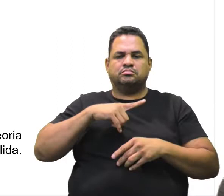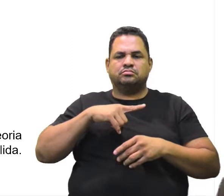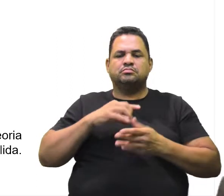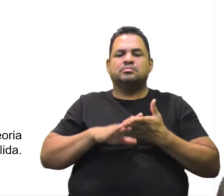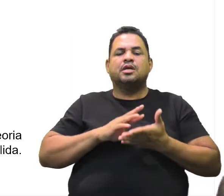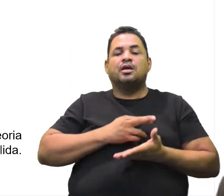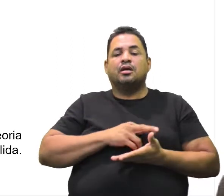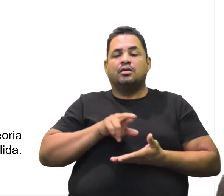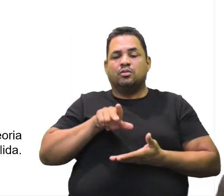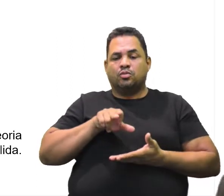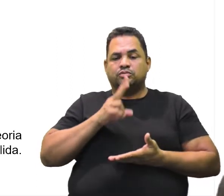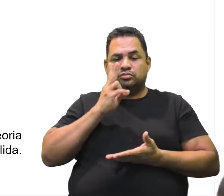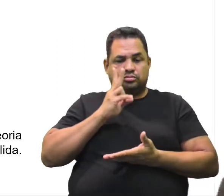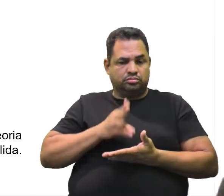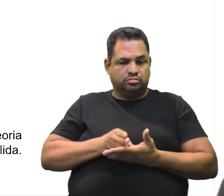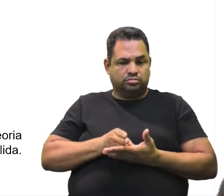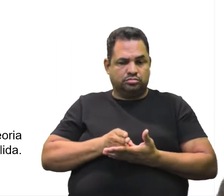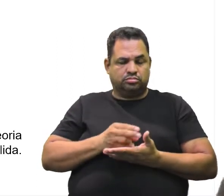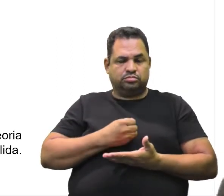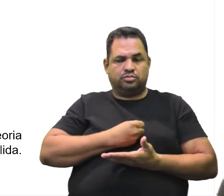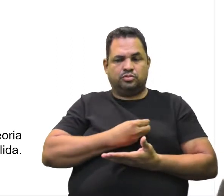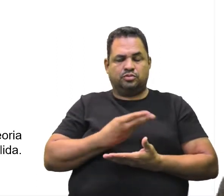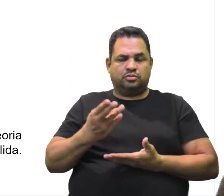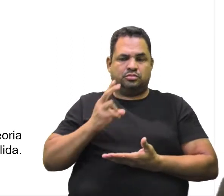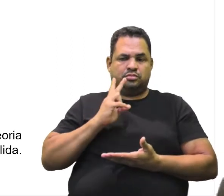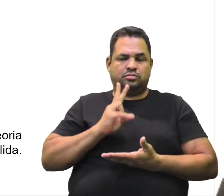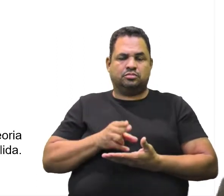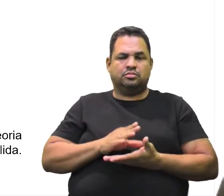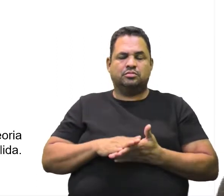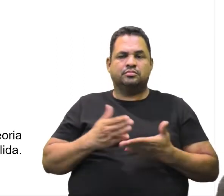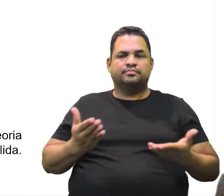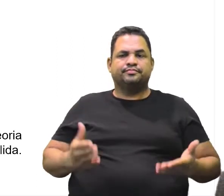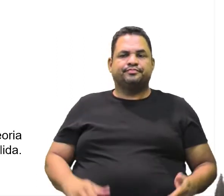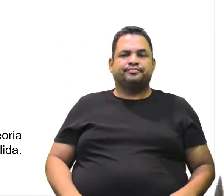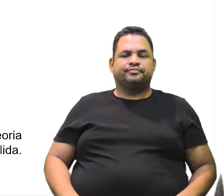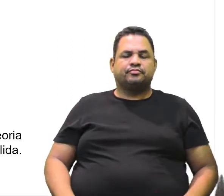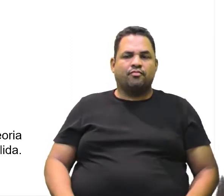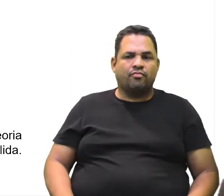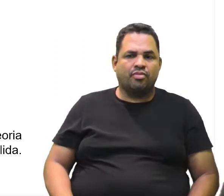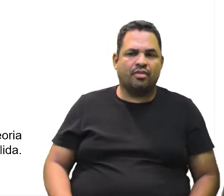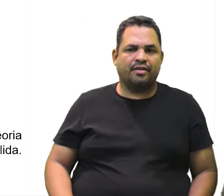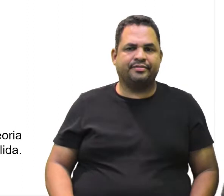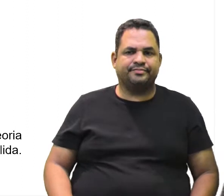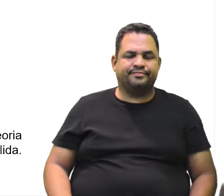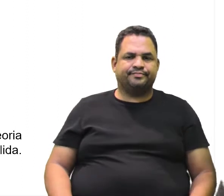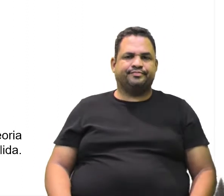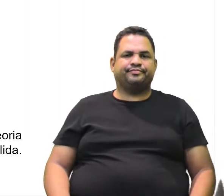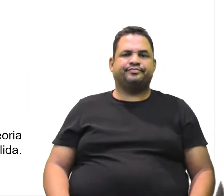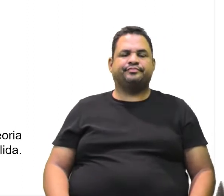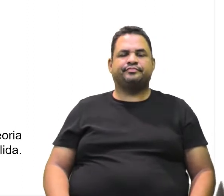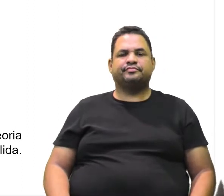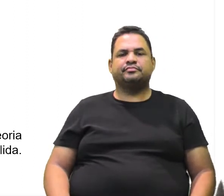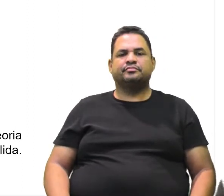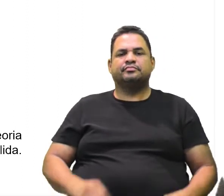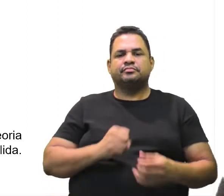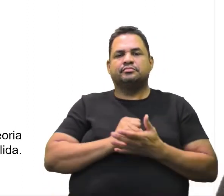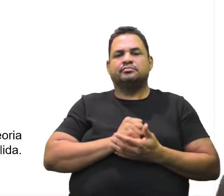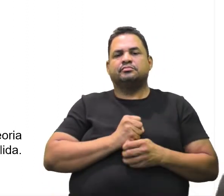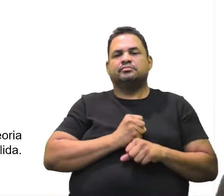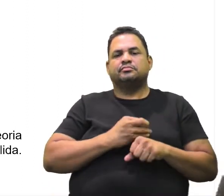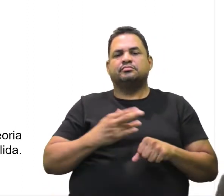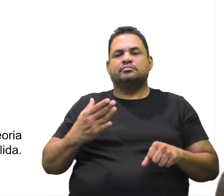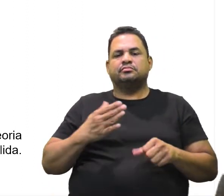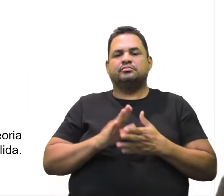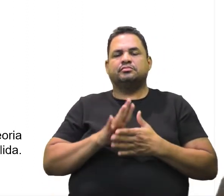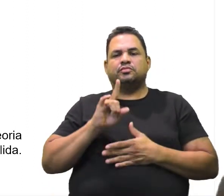mesmas quantidades. Então, quando é tratada com a quantidade estequiométrica de um ácido de